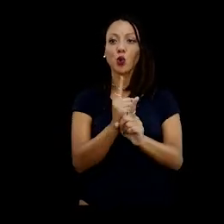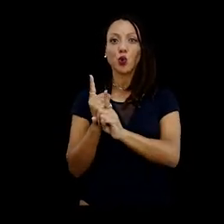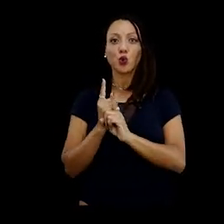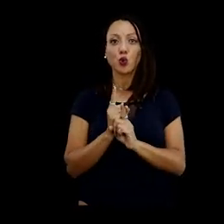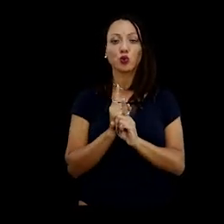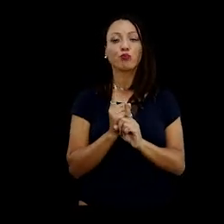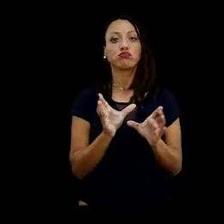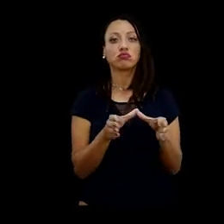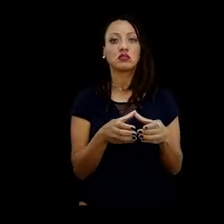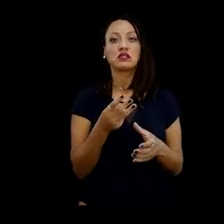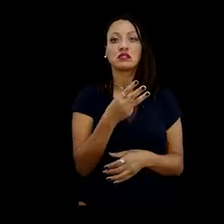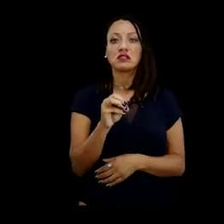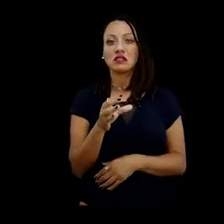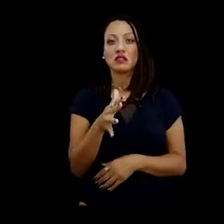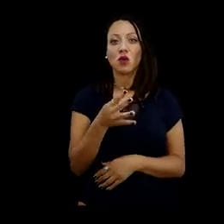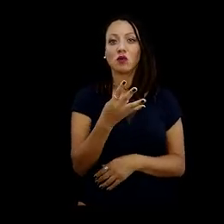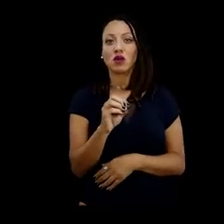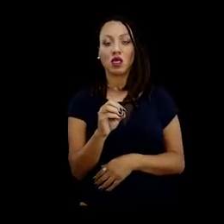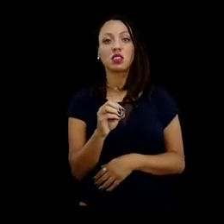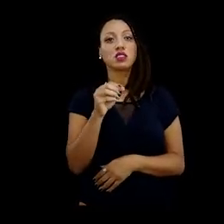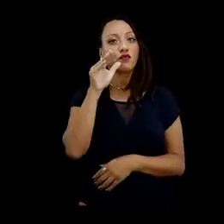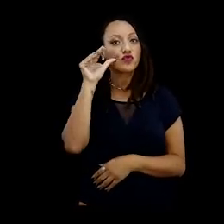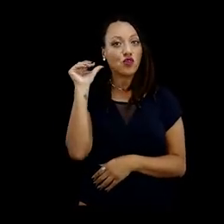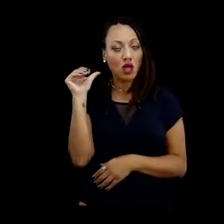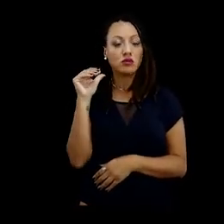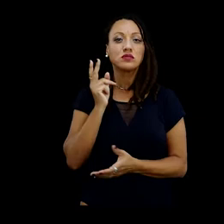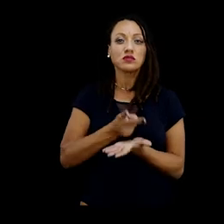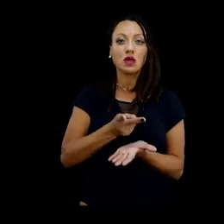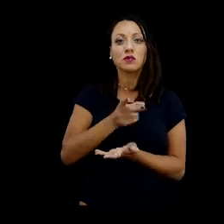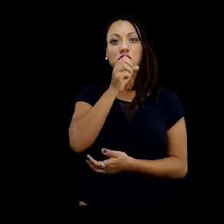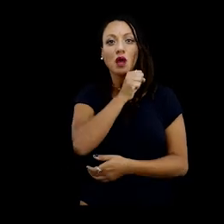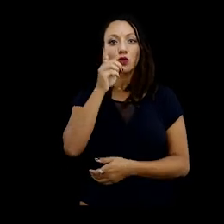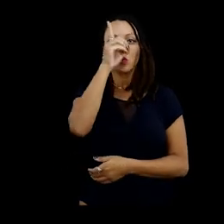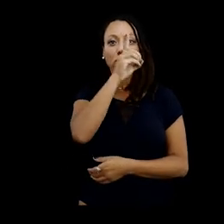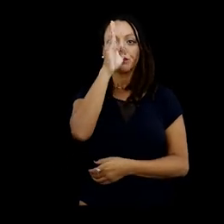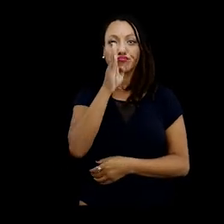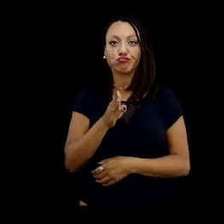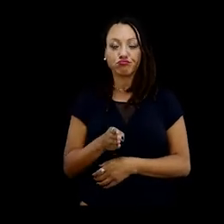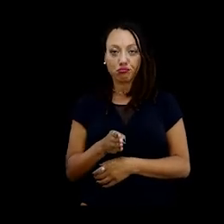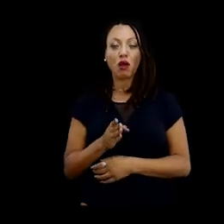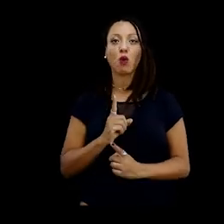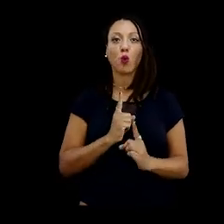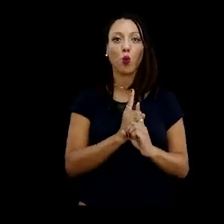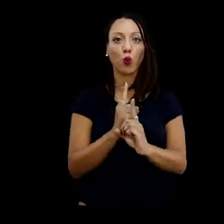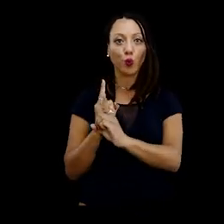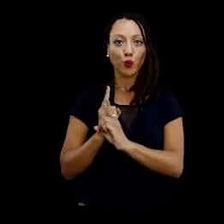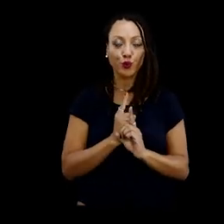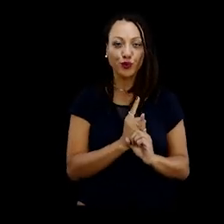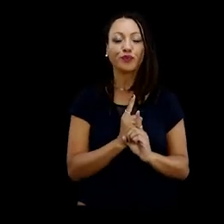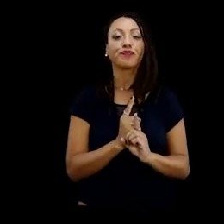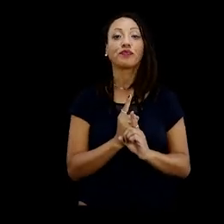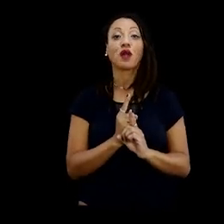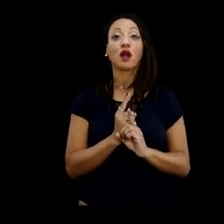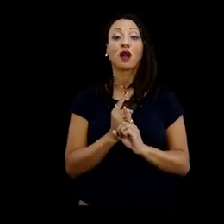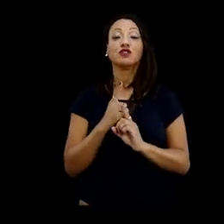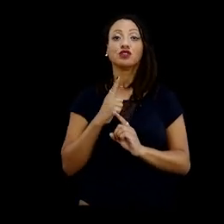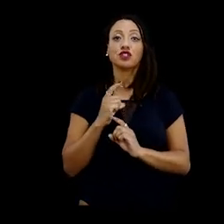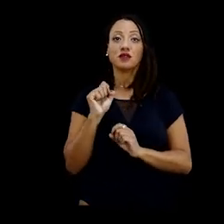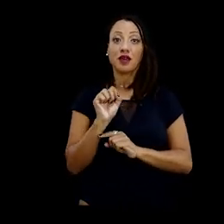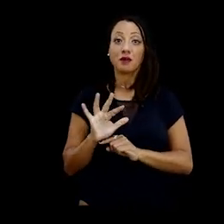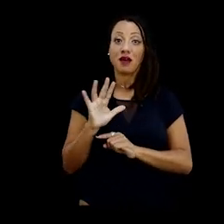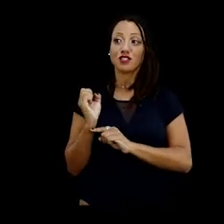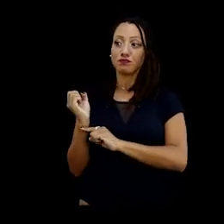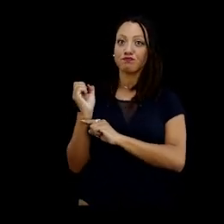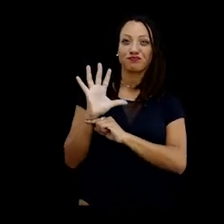30, 40 operários, sempre nos finais de semana, sábado e domingo, a gente